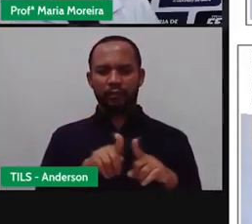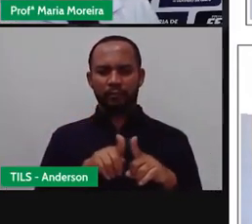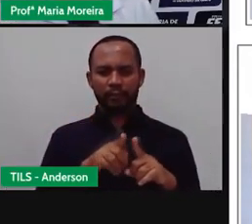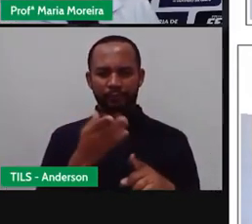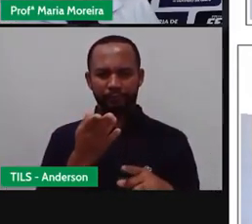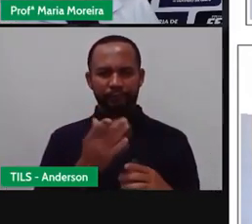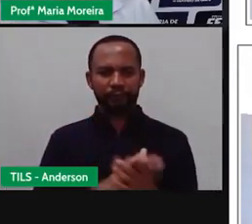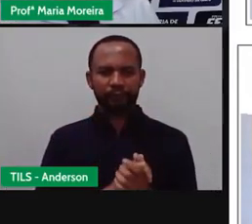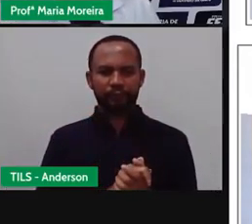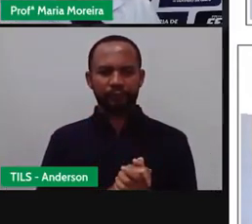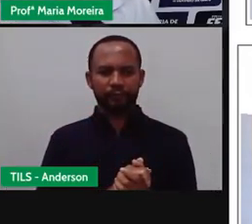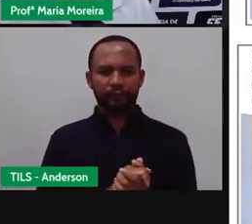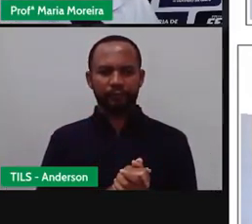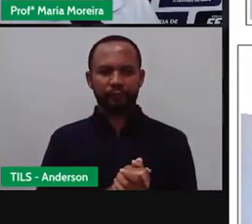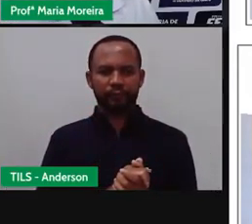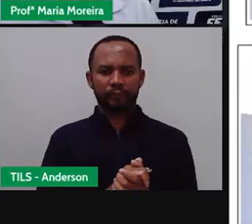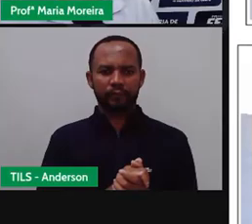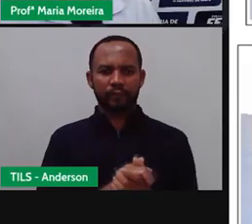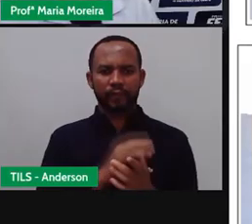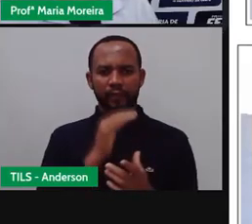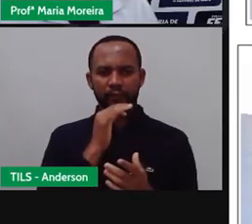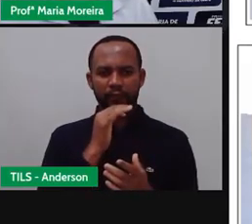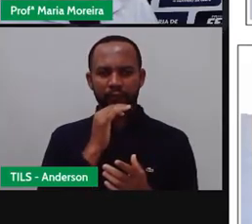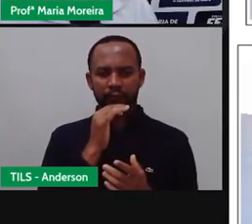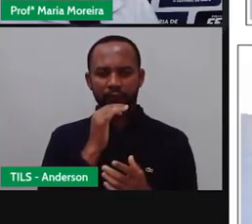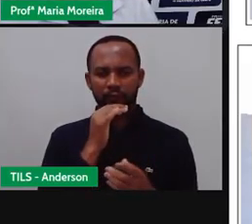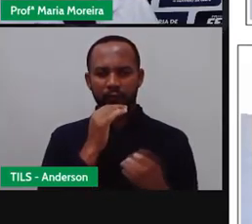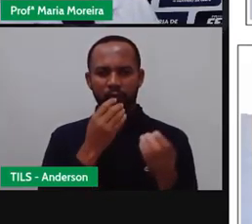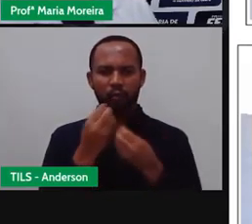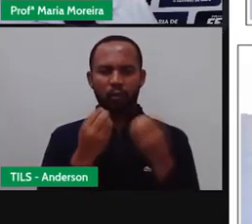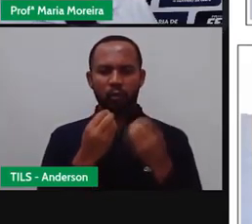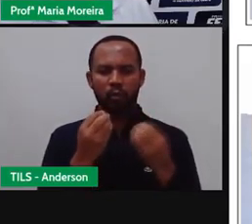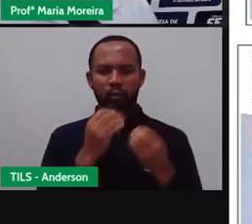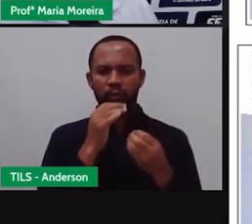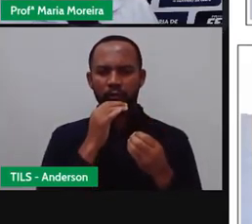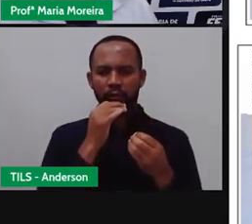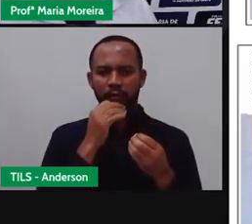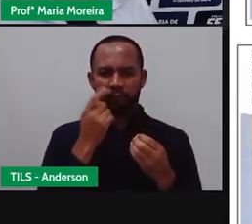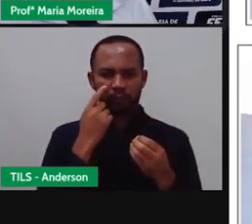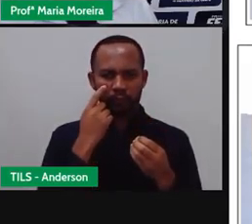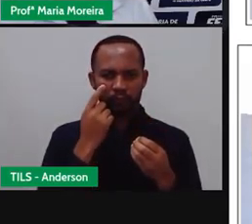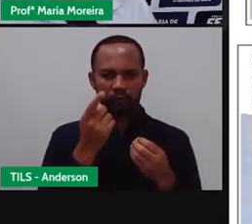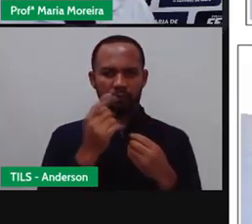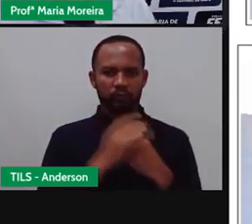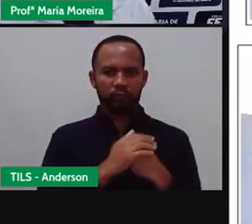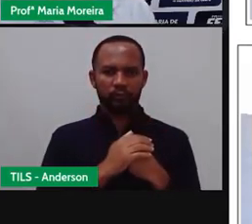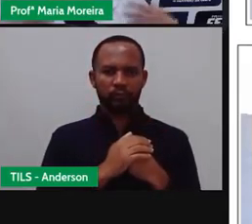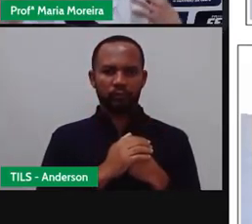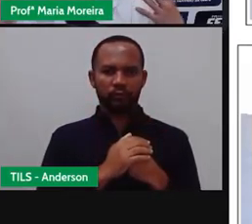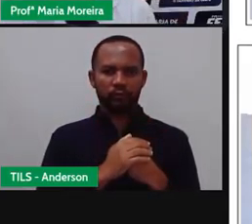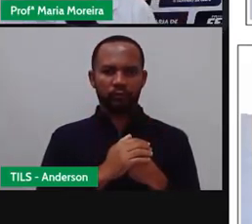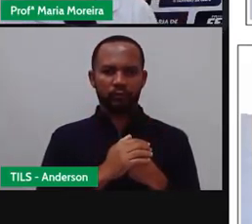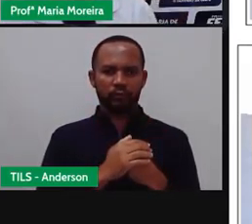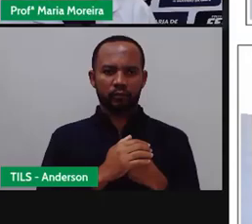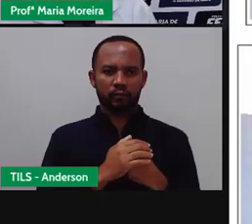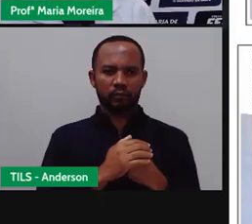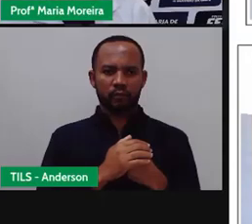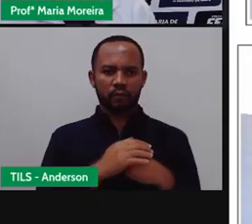formigueiro. Que tal? Para fazer o formigueiro, vocês precisam de um pote de vidro. Por quê? Né? Ou um de